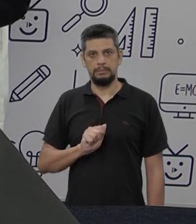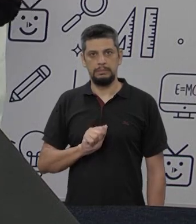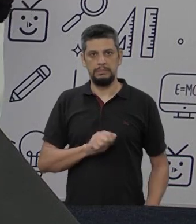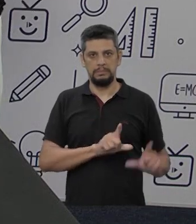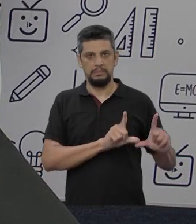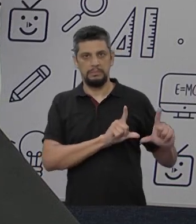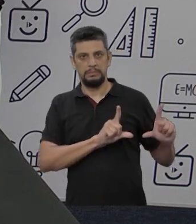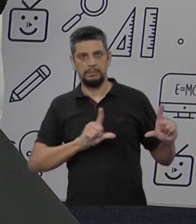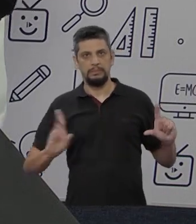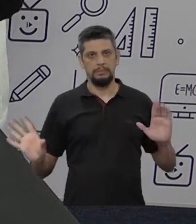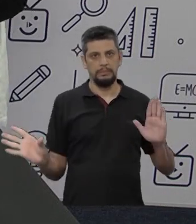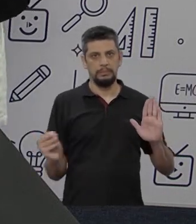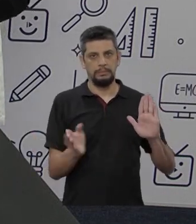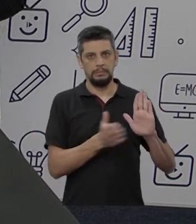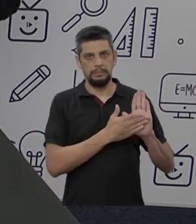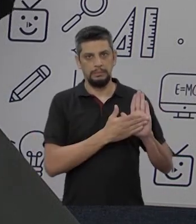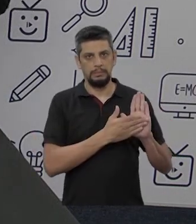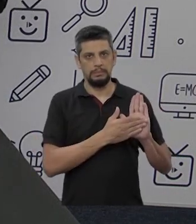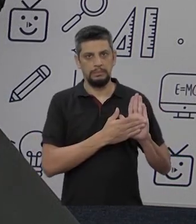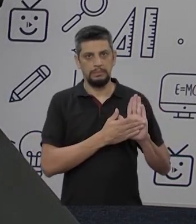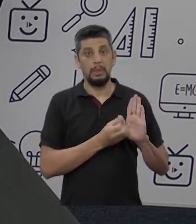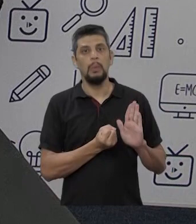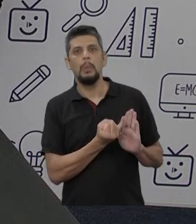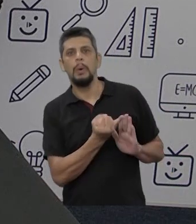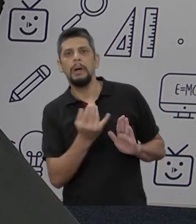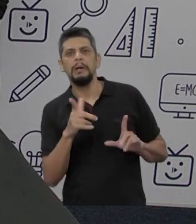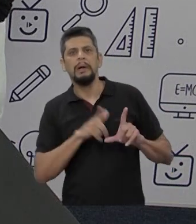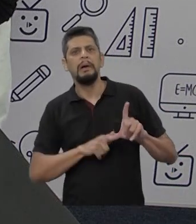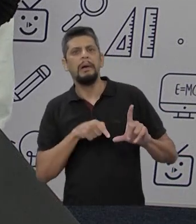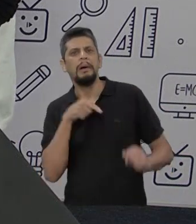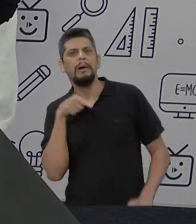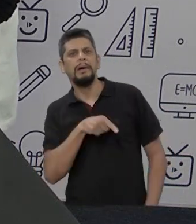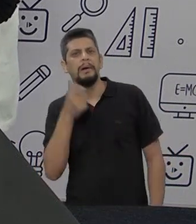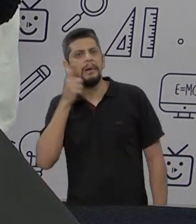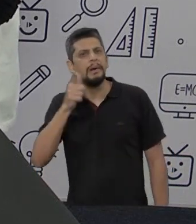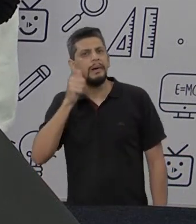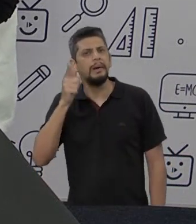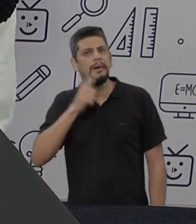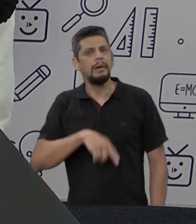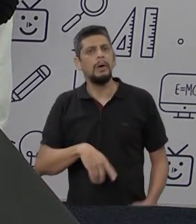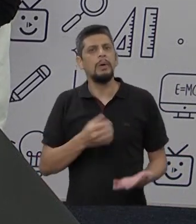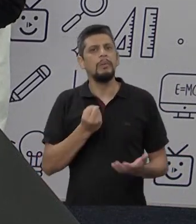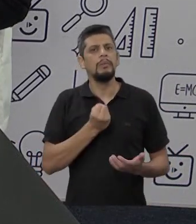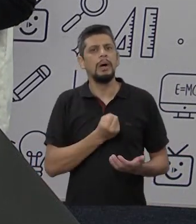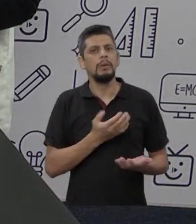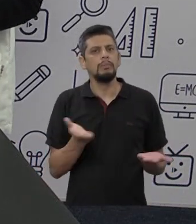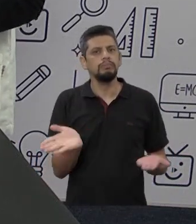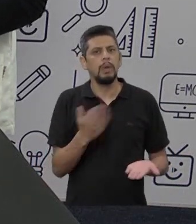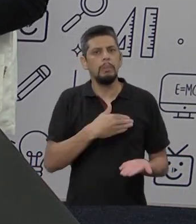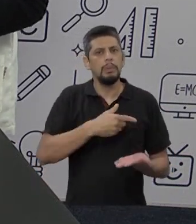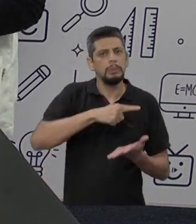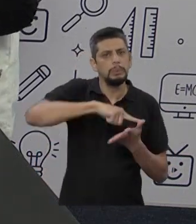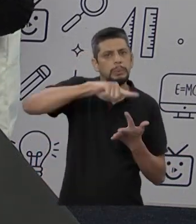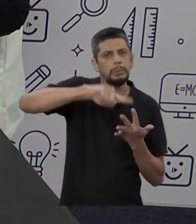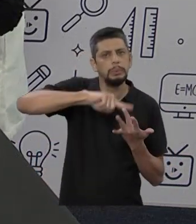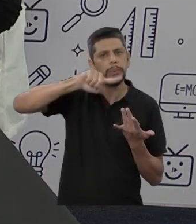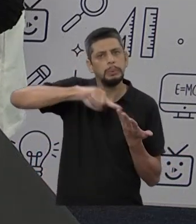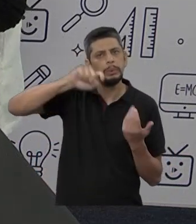E, A. Nossa, quantas letras será que ela ganhou? Então aqui está escrito infância. Vamos contar quantas